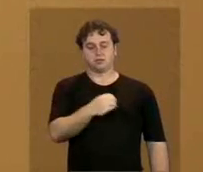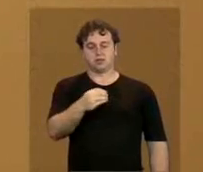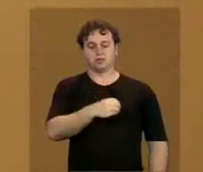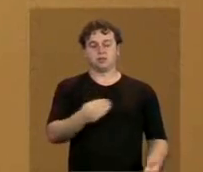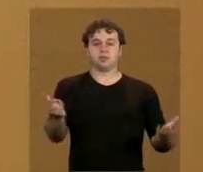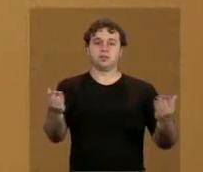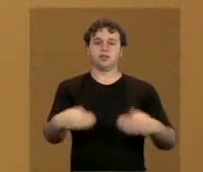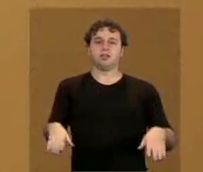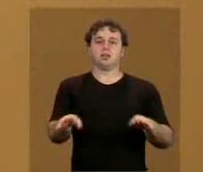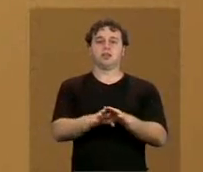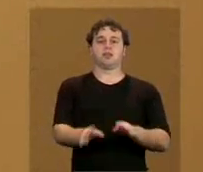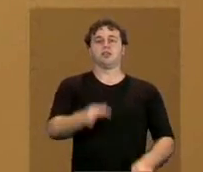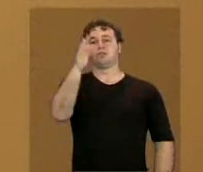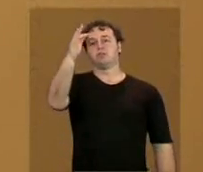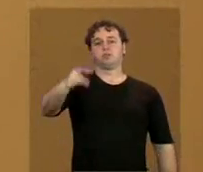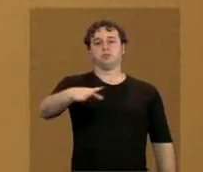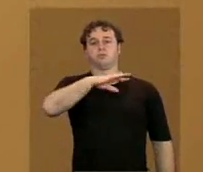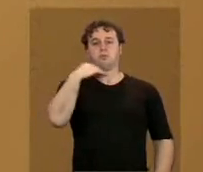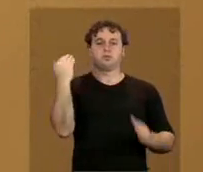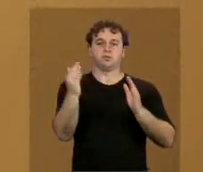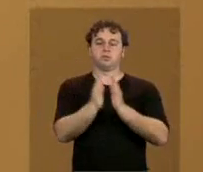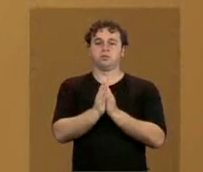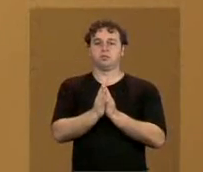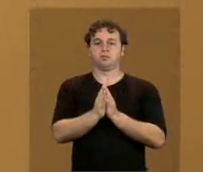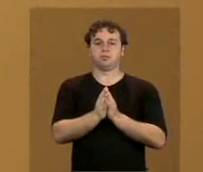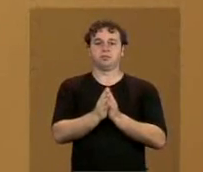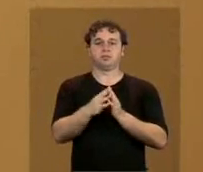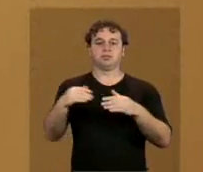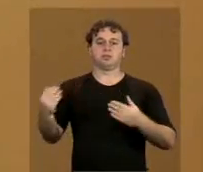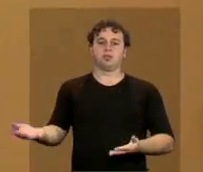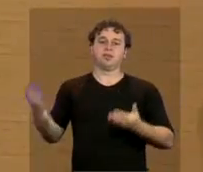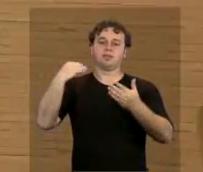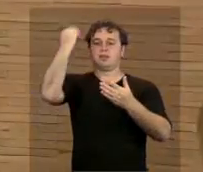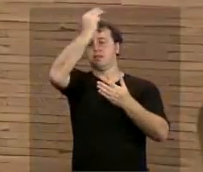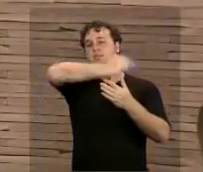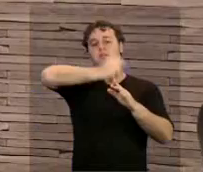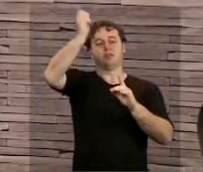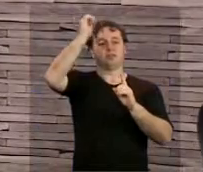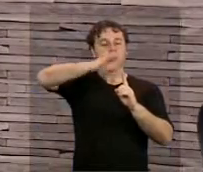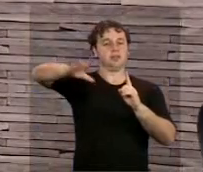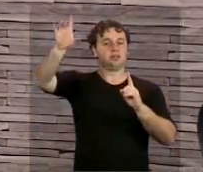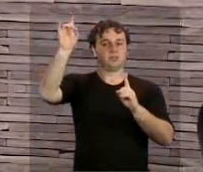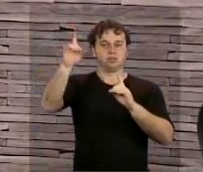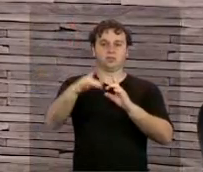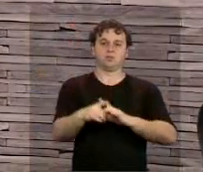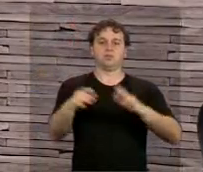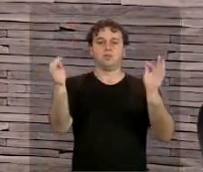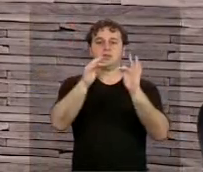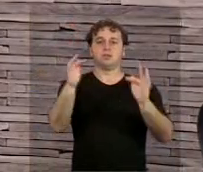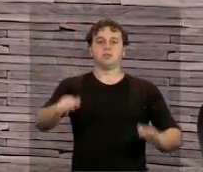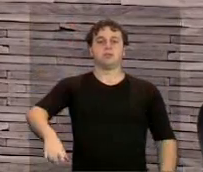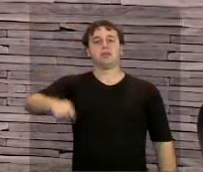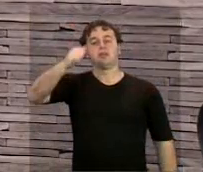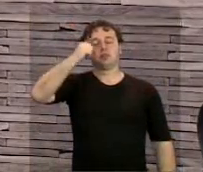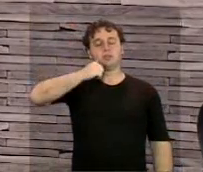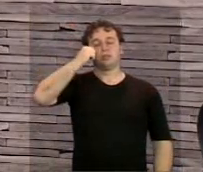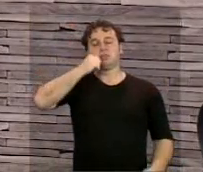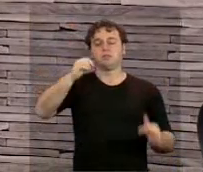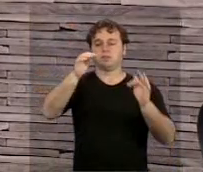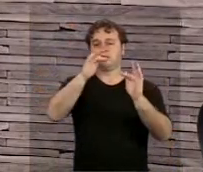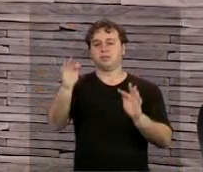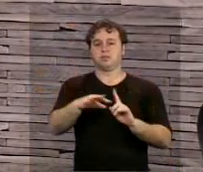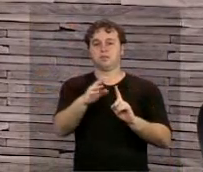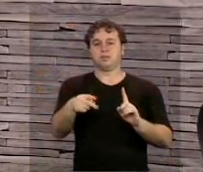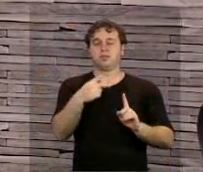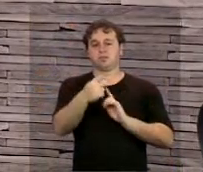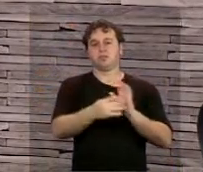nós, pecadores, agora e na hora de nossa morte. Amém. Ave Maria, cheia de graça, o Senhor é convosco. Bendita sois